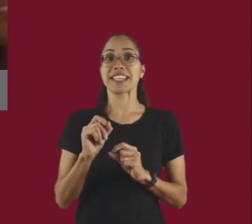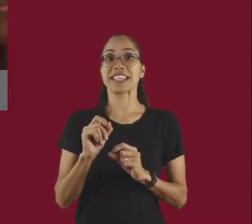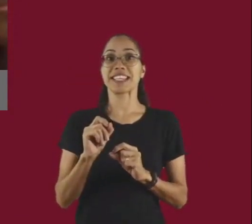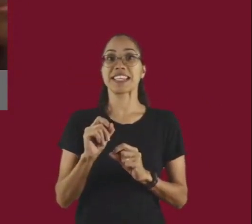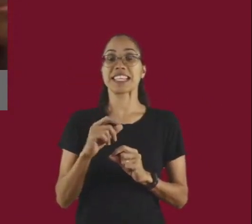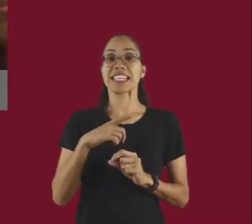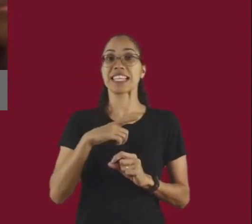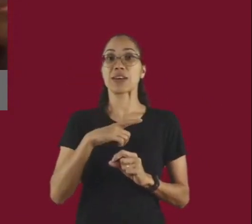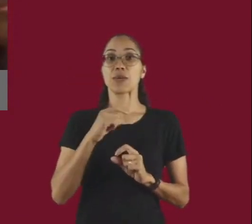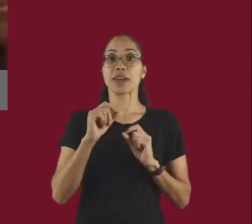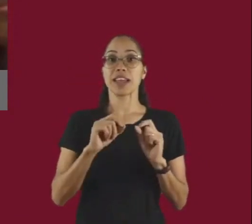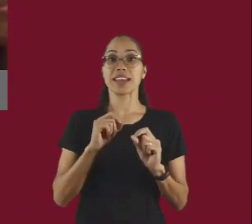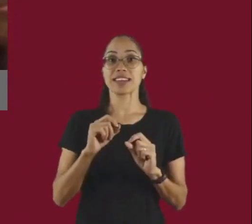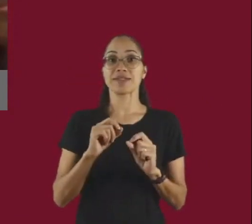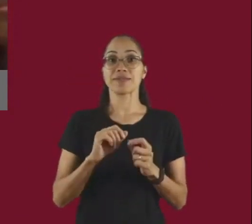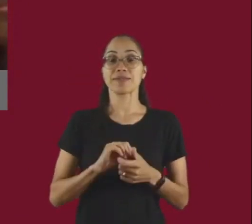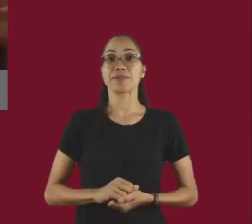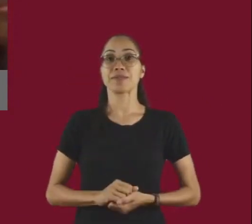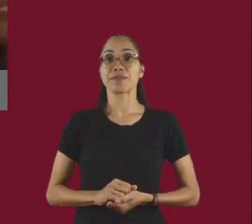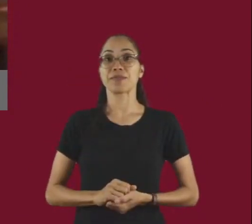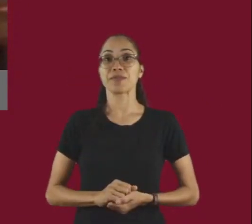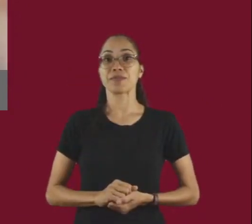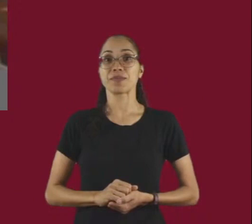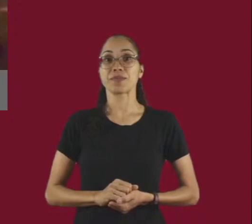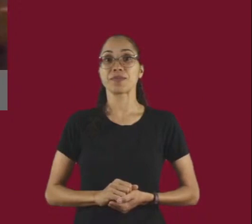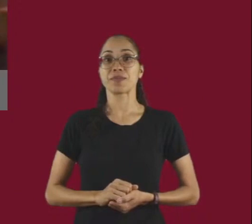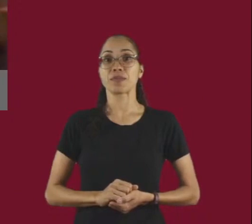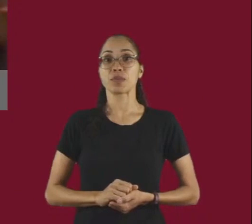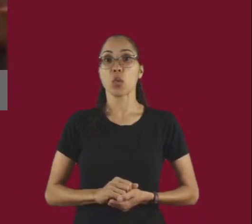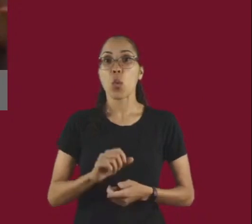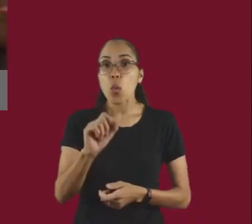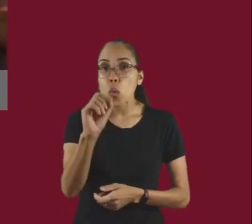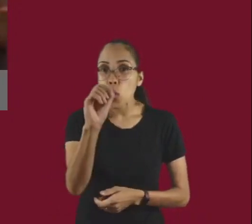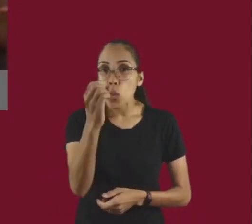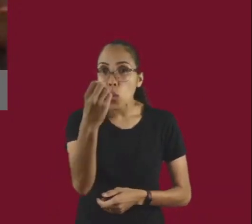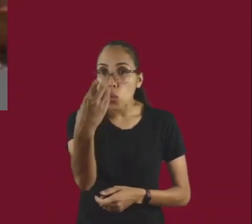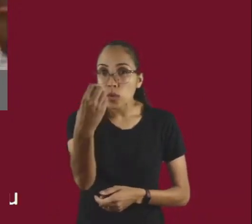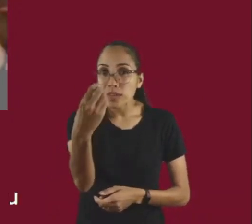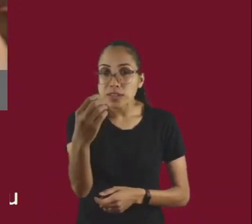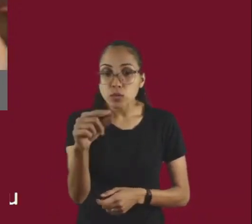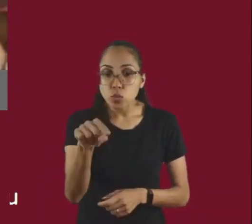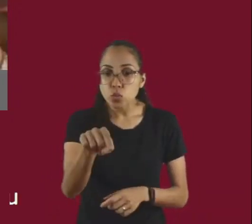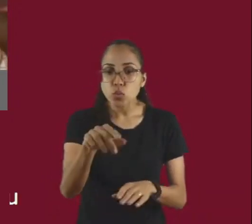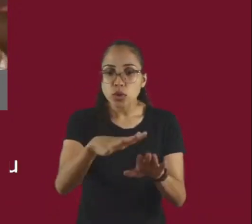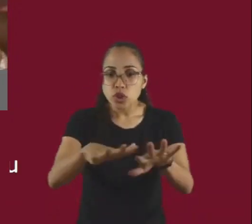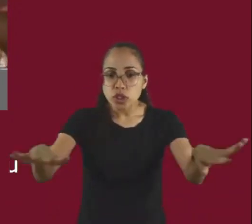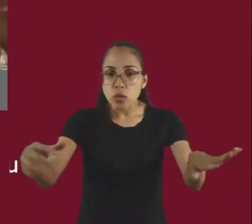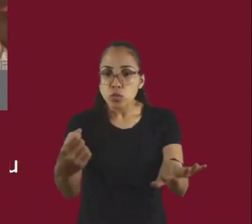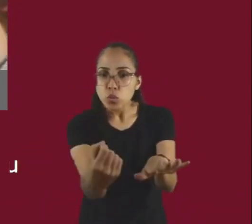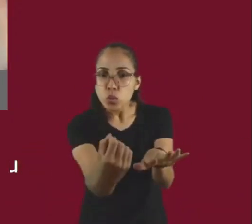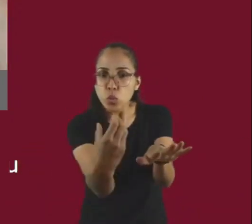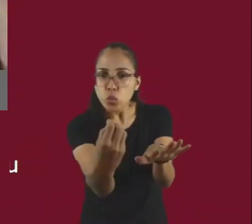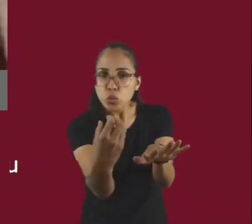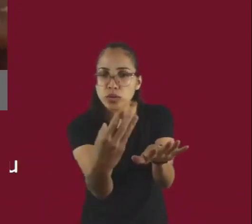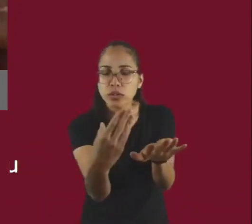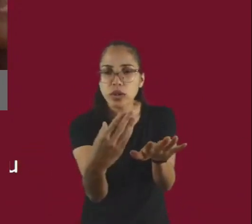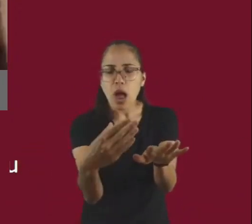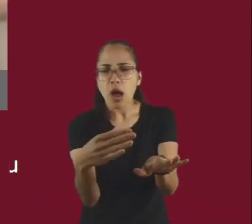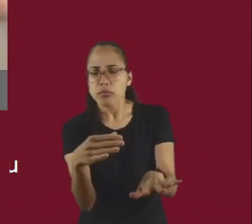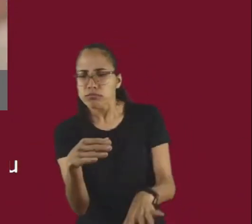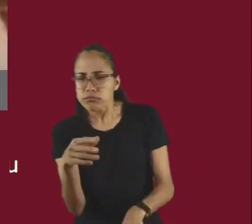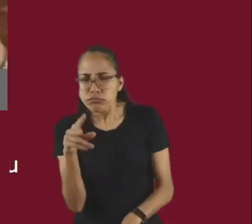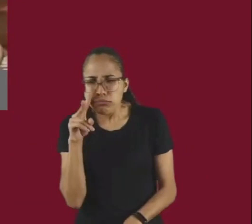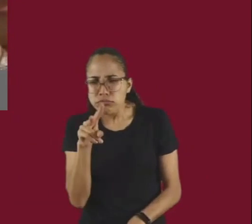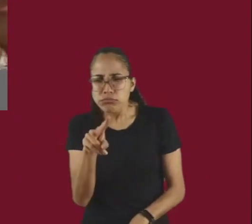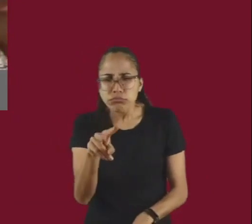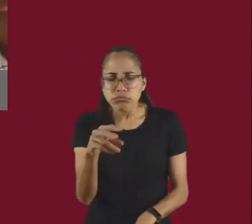chão. Levou 5 minutos para a gente conseguir enxergar. Uma luzinha, aí outra